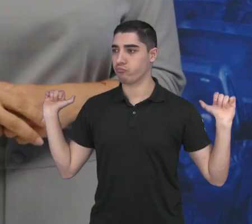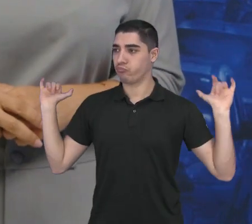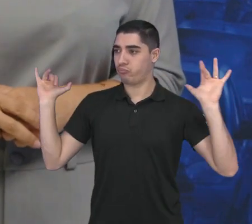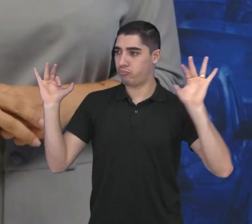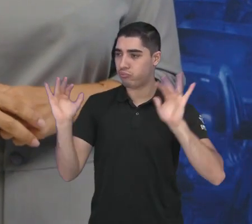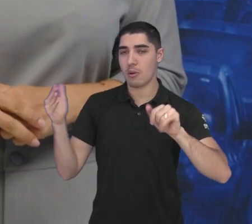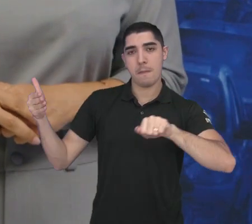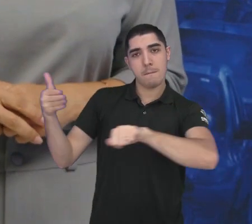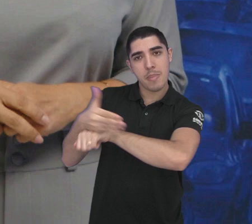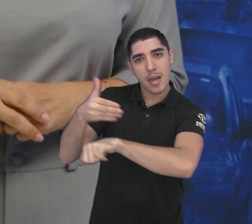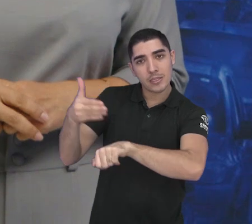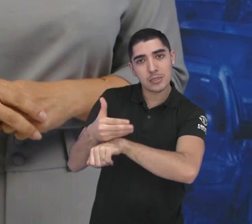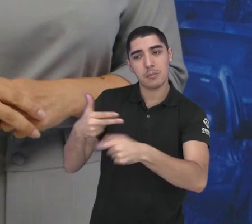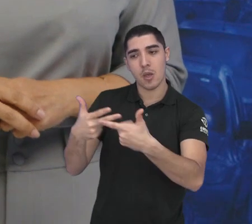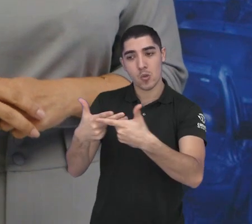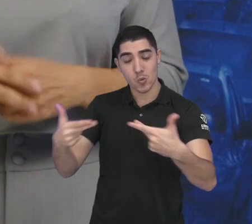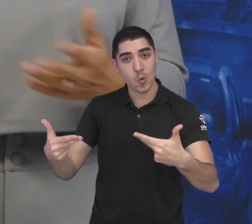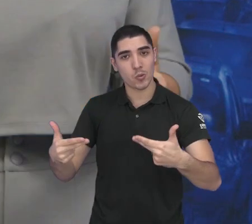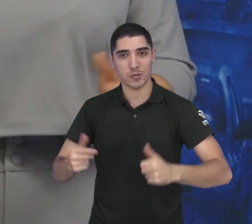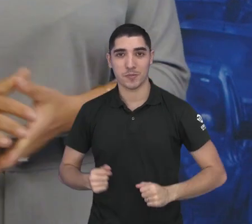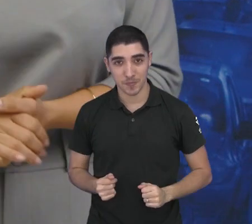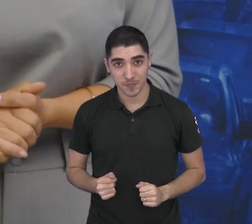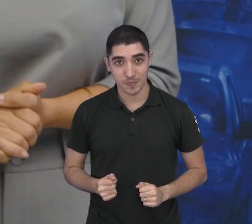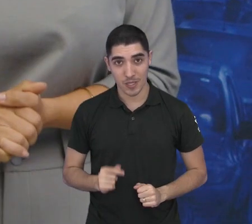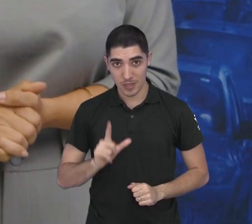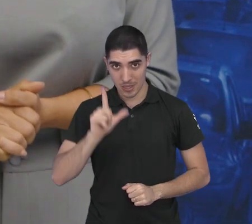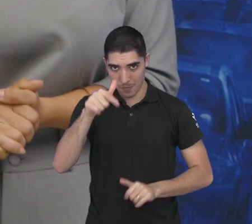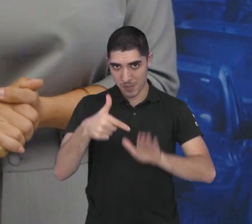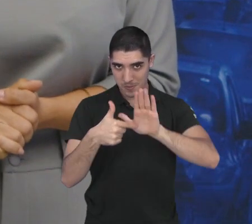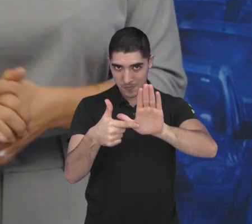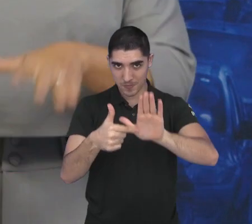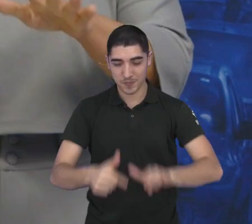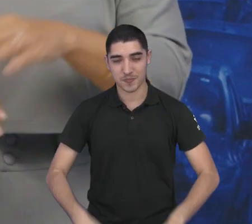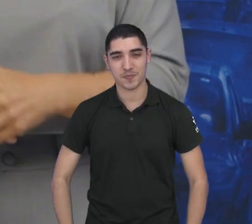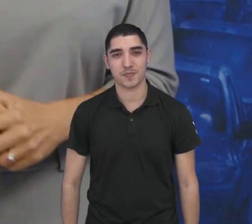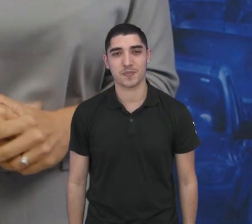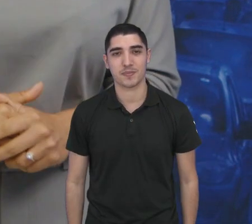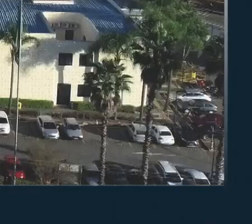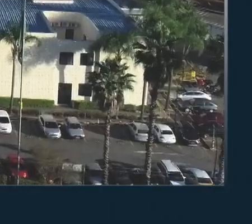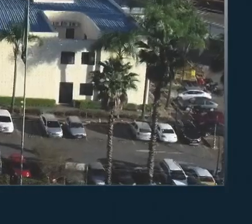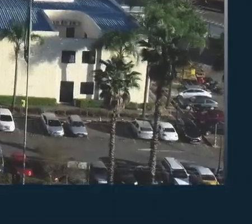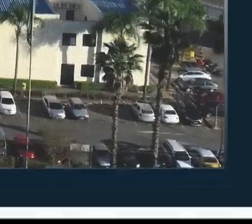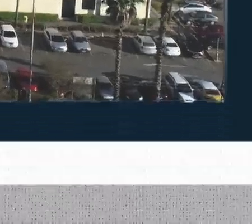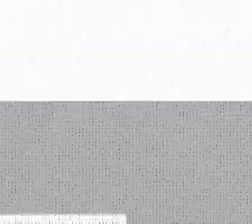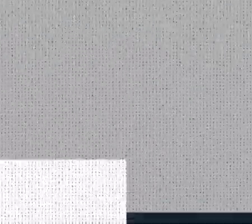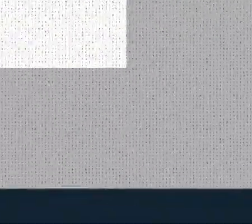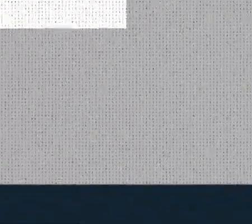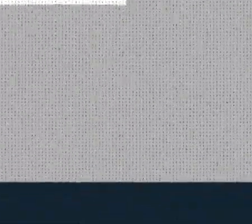participação popular nas decisões sobre o futuro da cidade. A gente mostra já já.